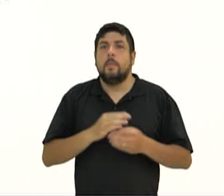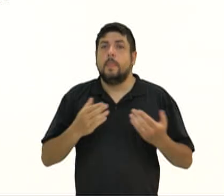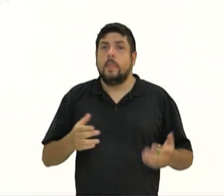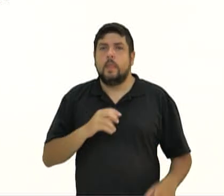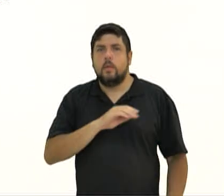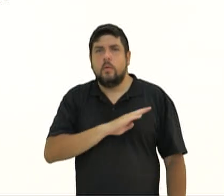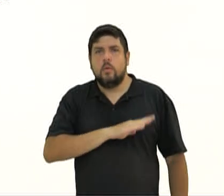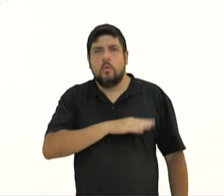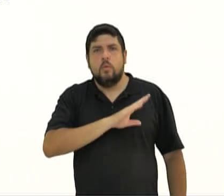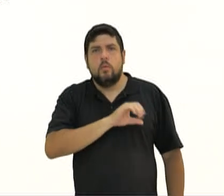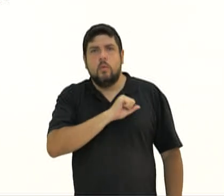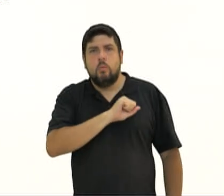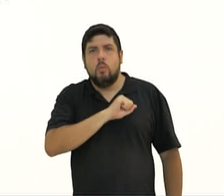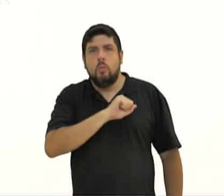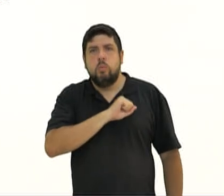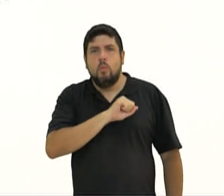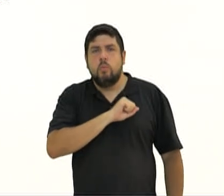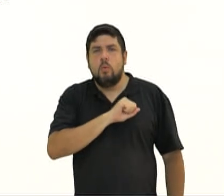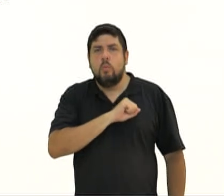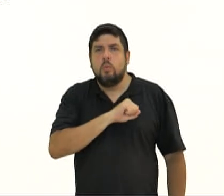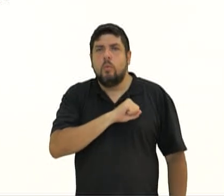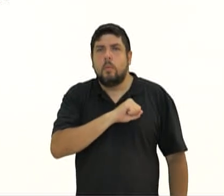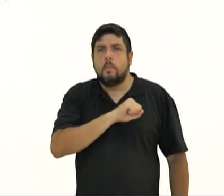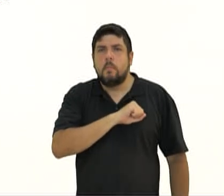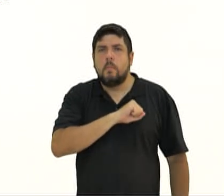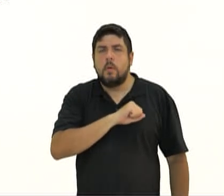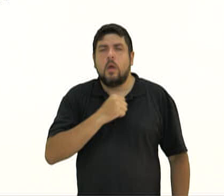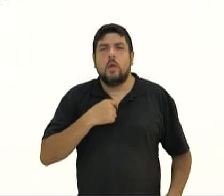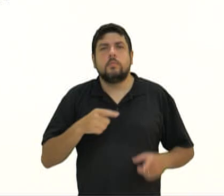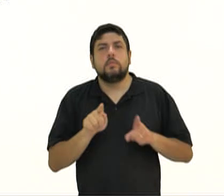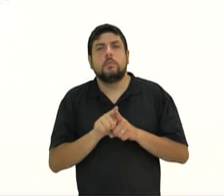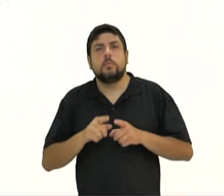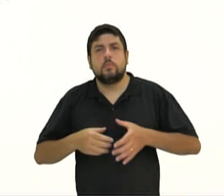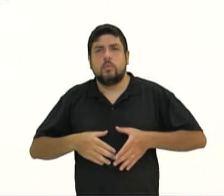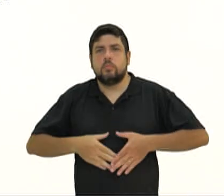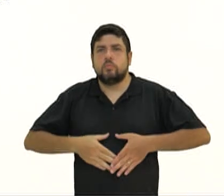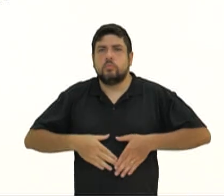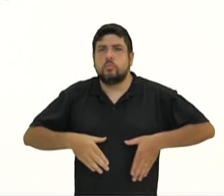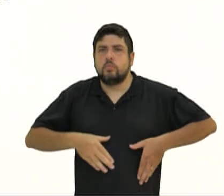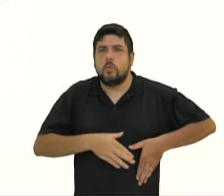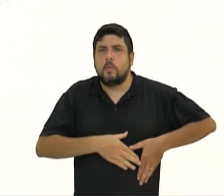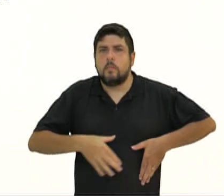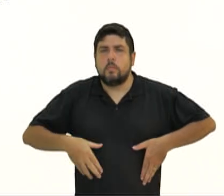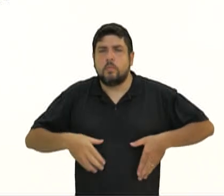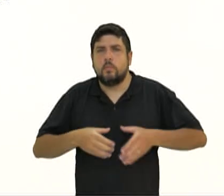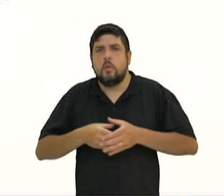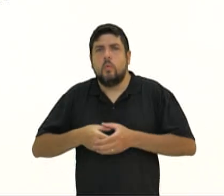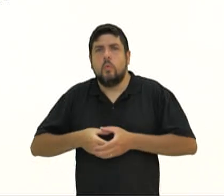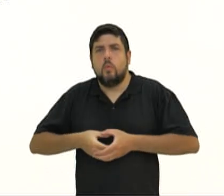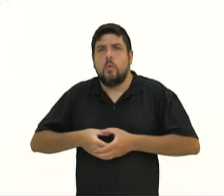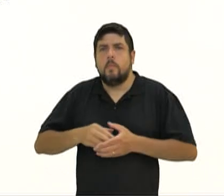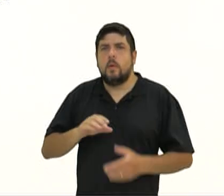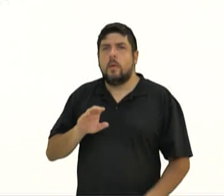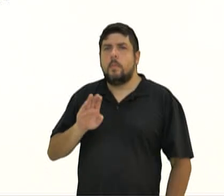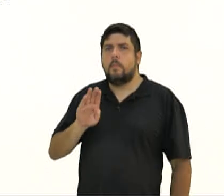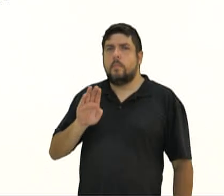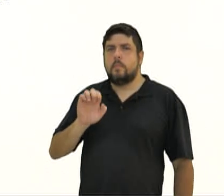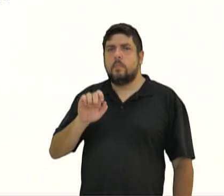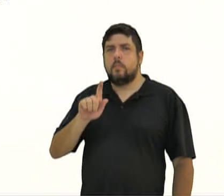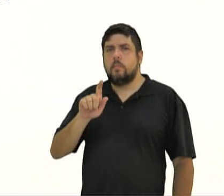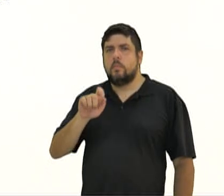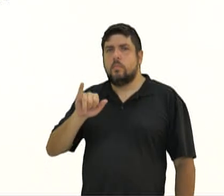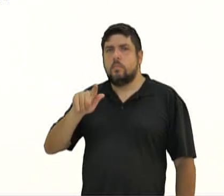os órgãos internos, no caso ali da bexiga ou no caso da pupila, para fazer essa movimentação, quem